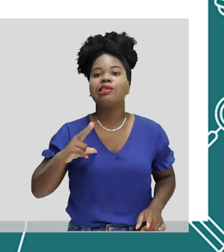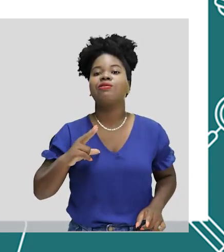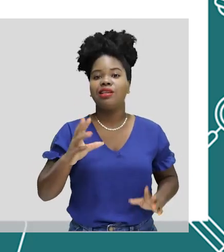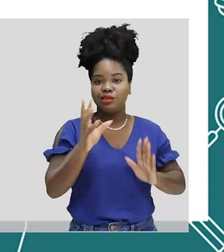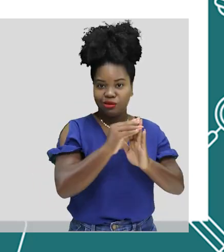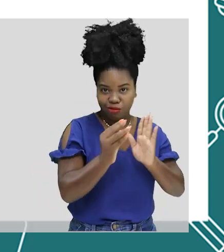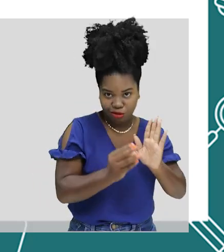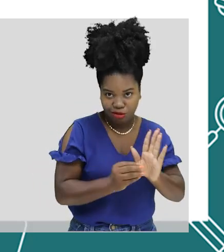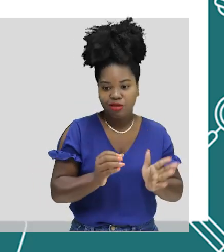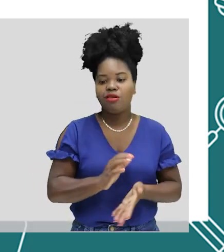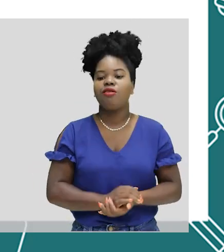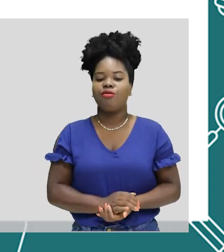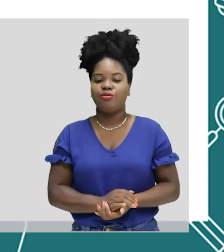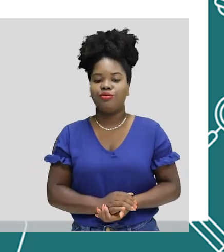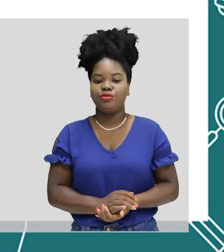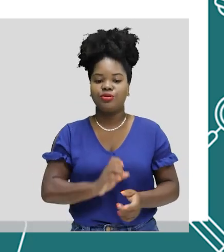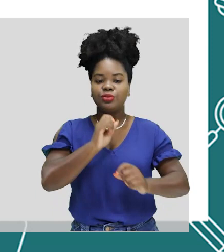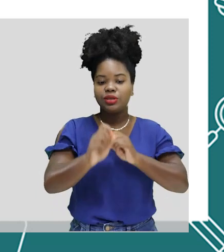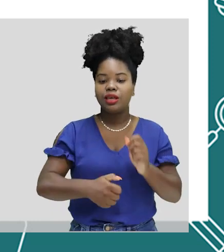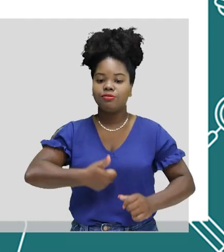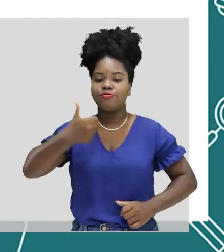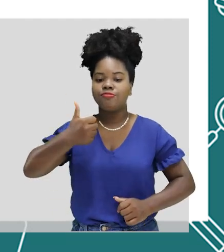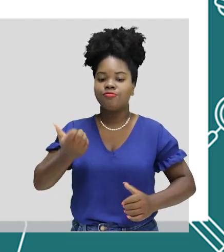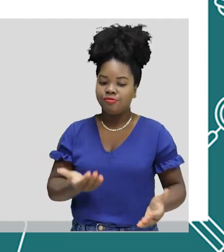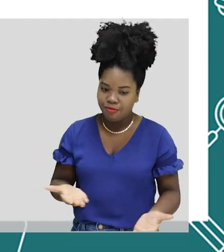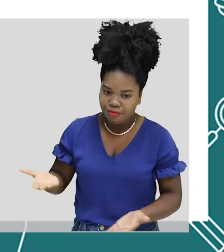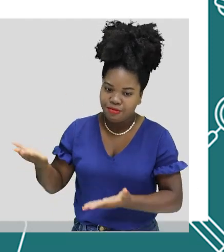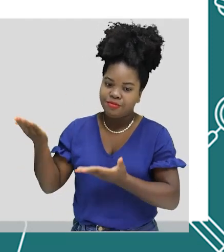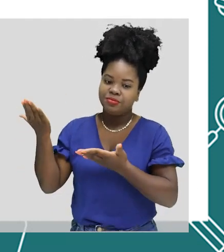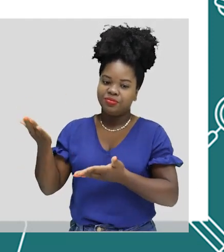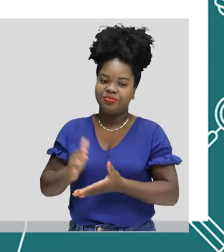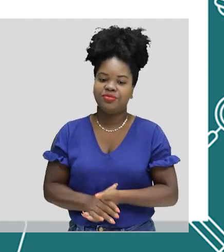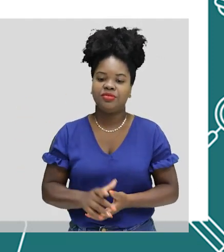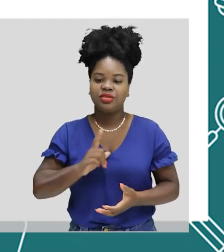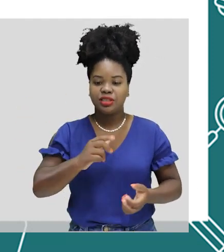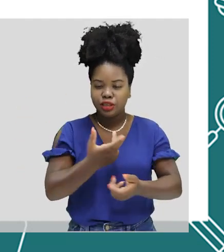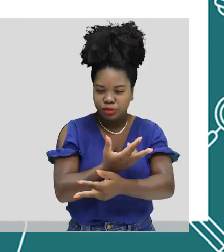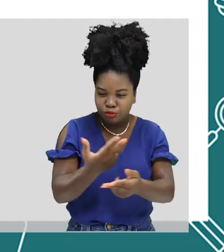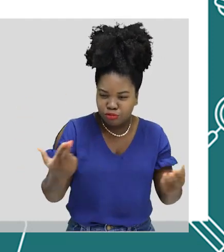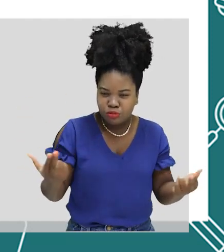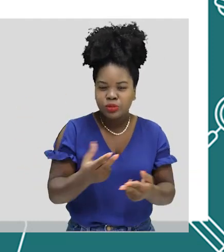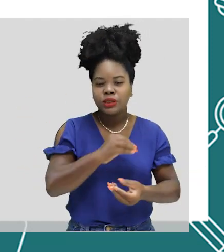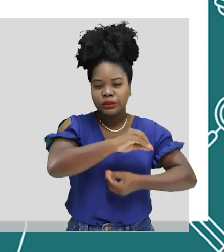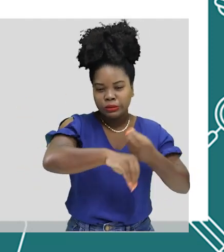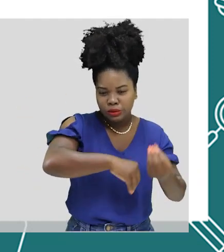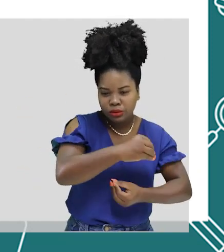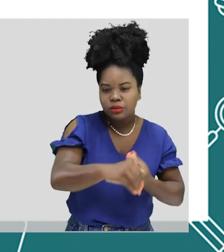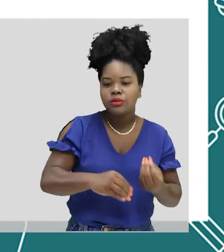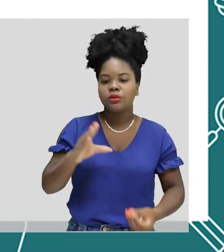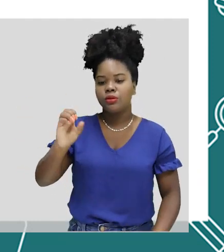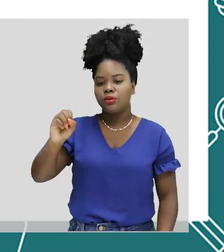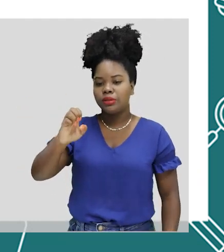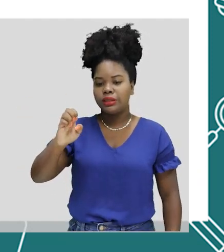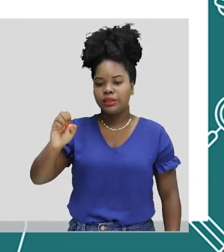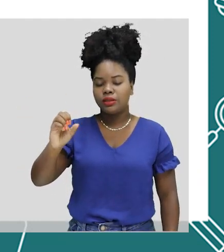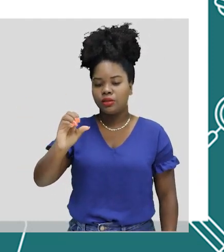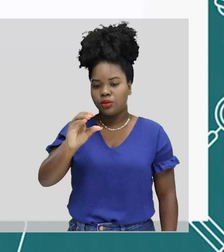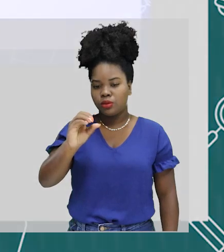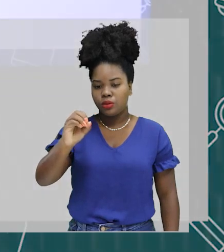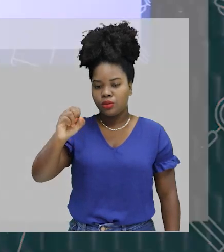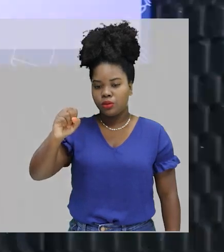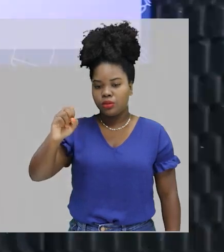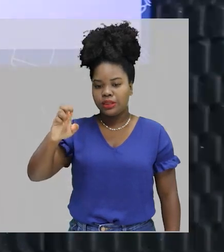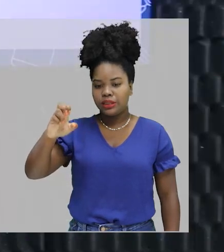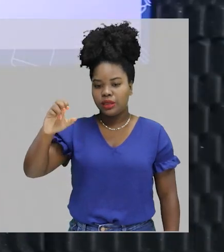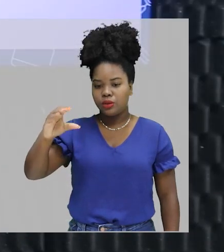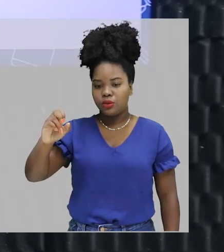né? Sendo mais preciso, ó, quando nós temos várias reações consecutivas. Até agora,